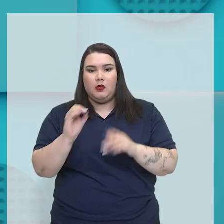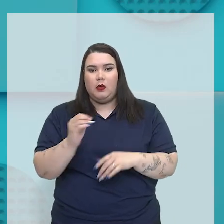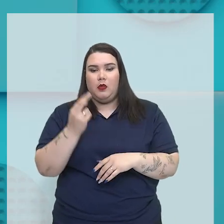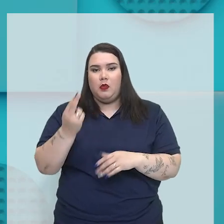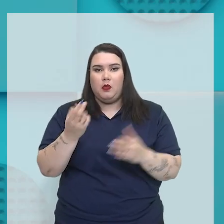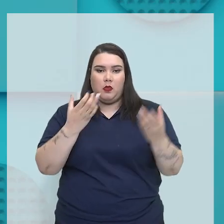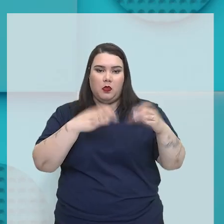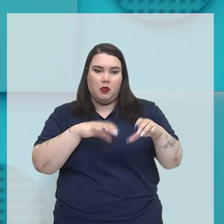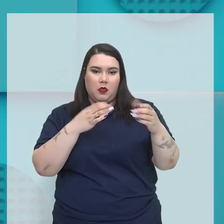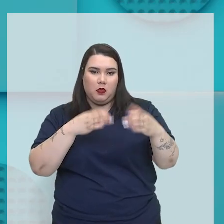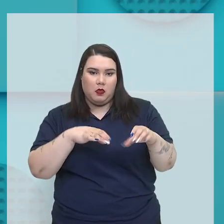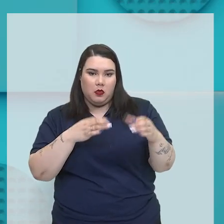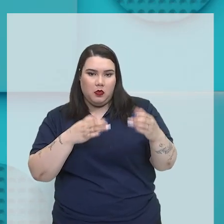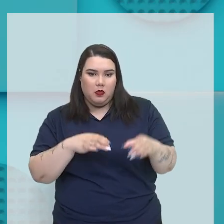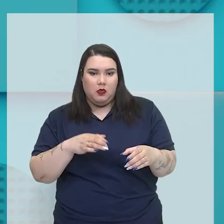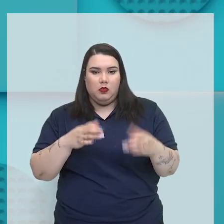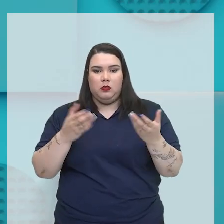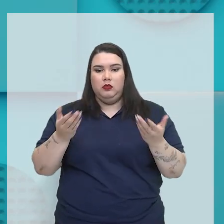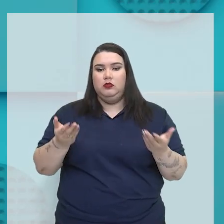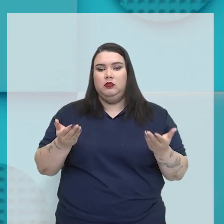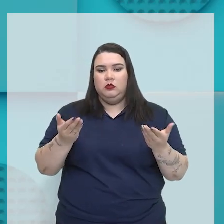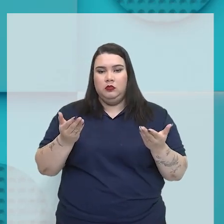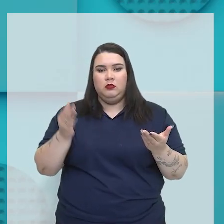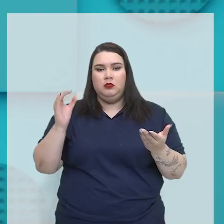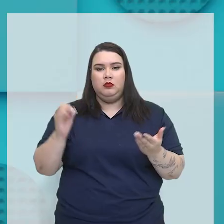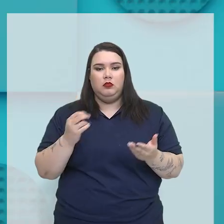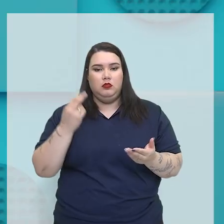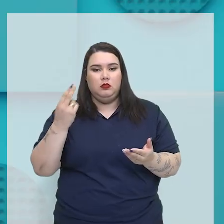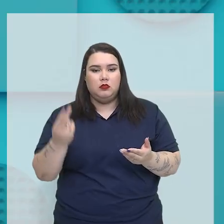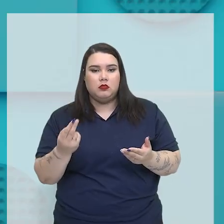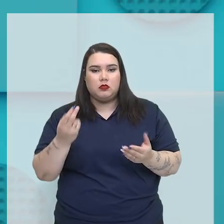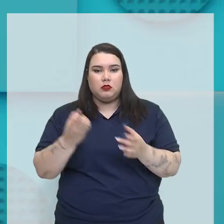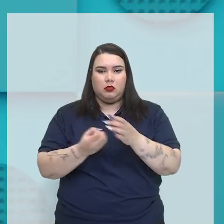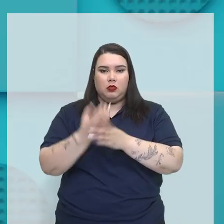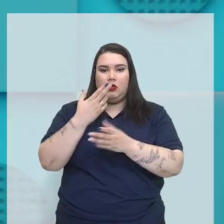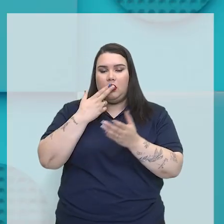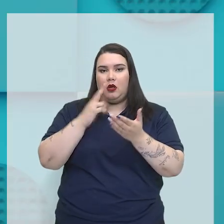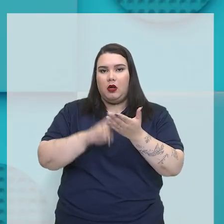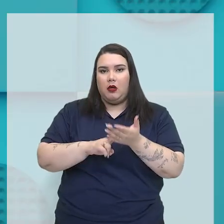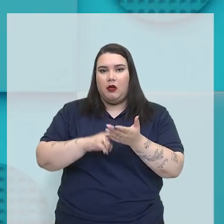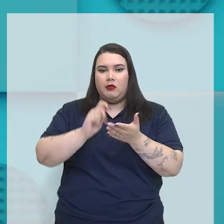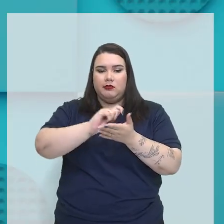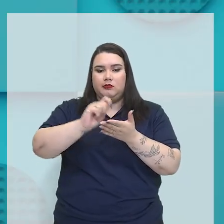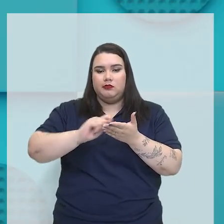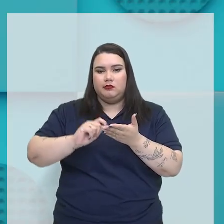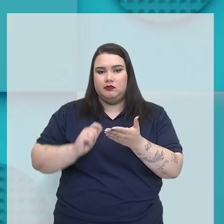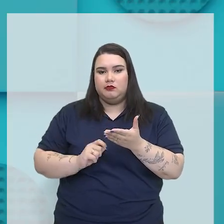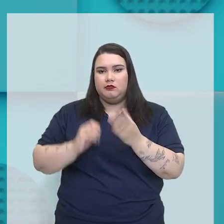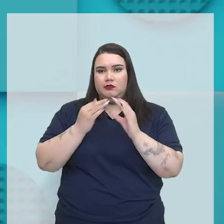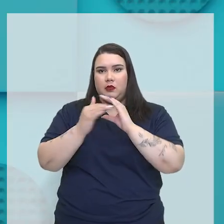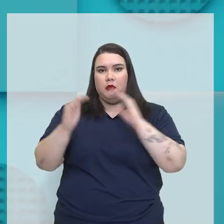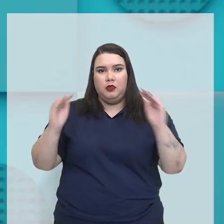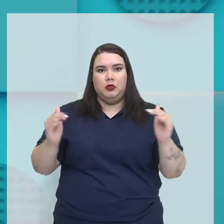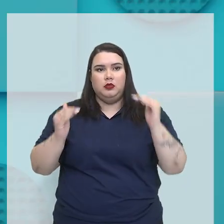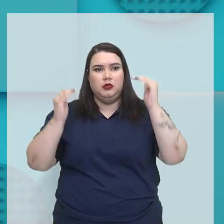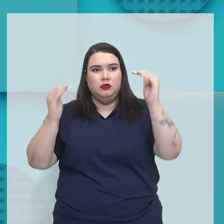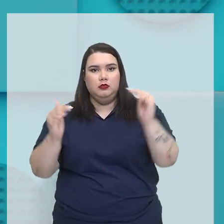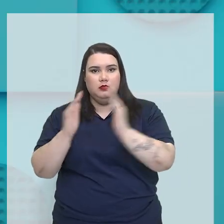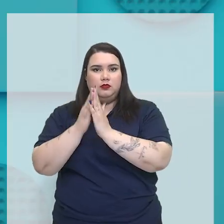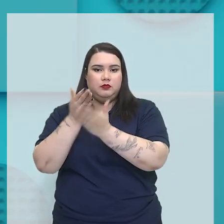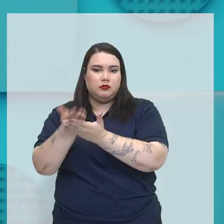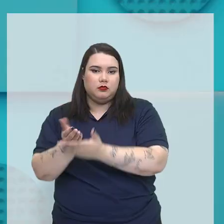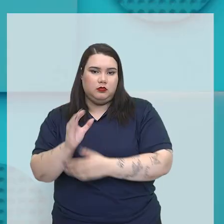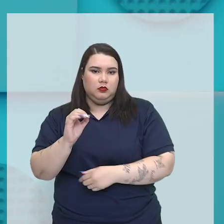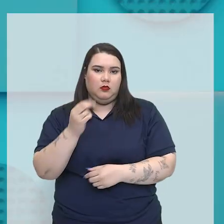prestar um concurso, ou então escrever uma carta para uma autoridade, seja uma autoridade da